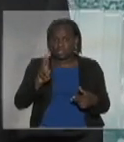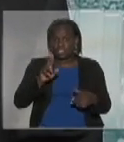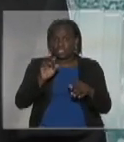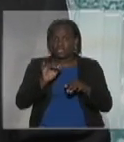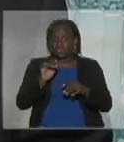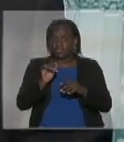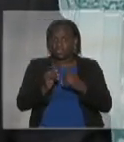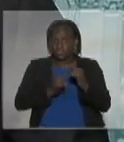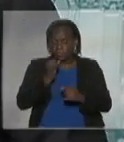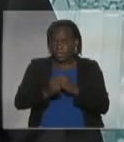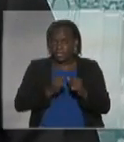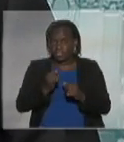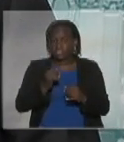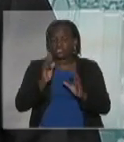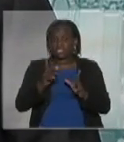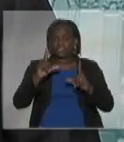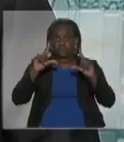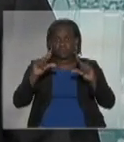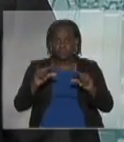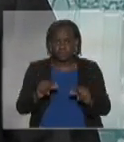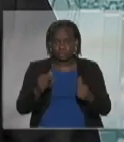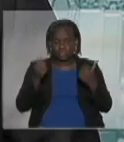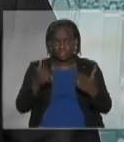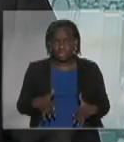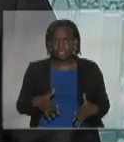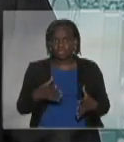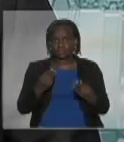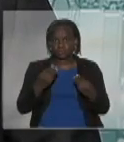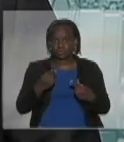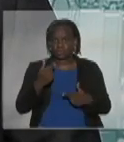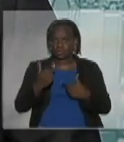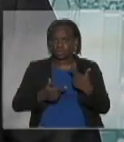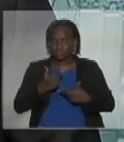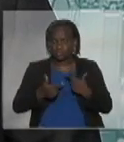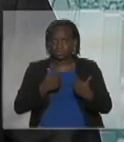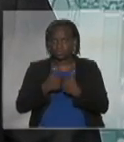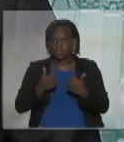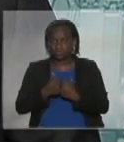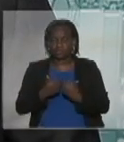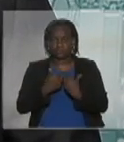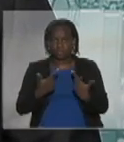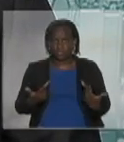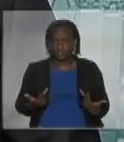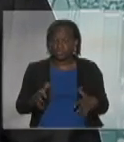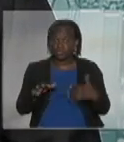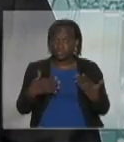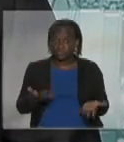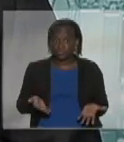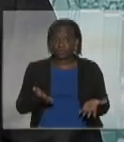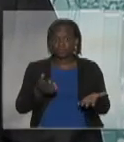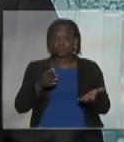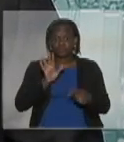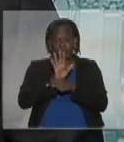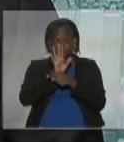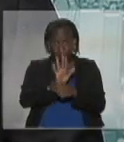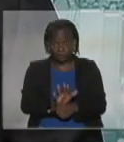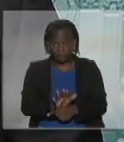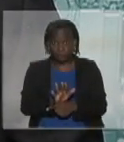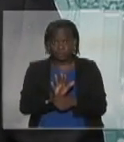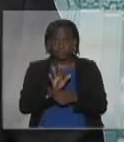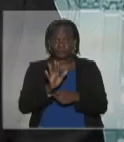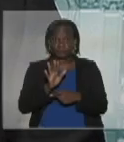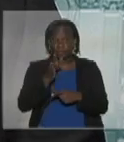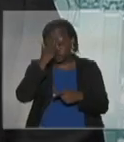usando a informática, já reduziu em muito o custo das operadoras de transporte de uma maneira geral. Então, a gente, para